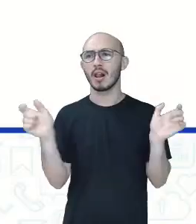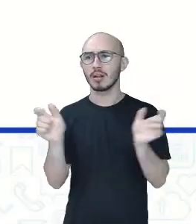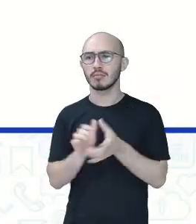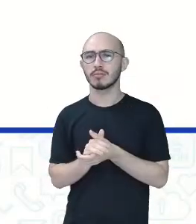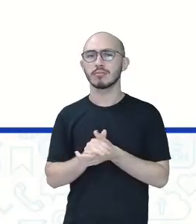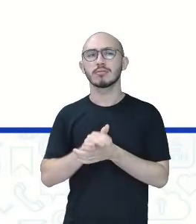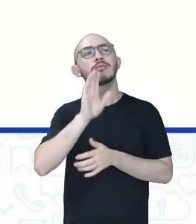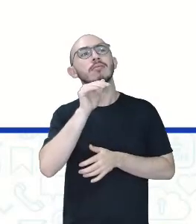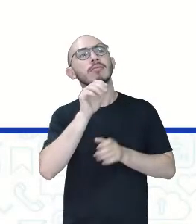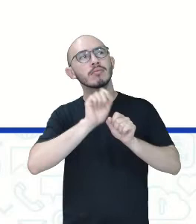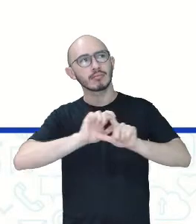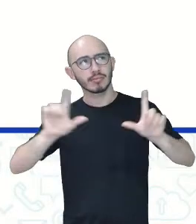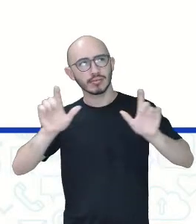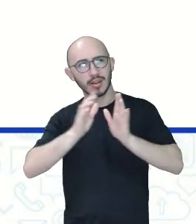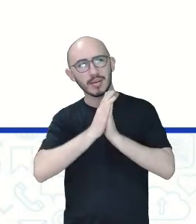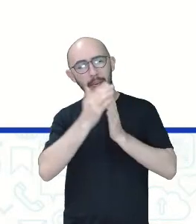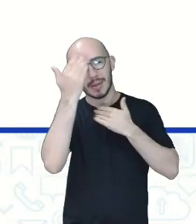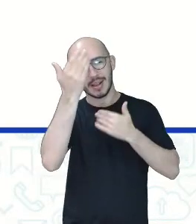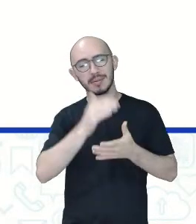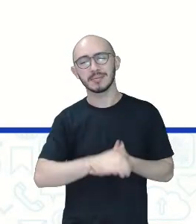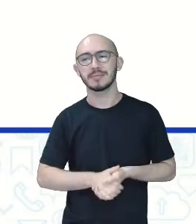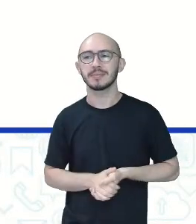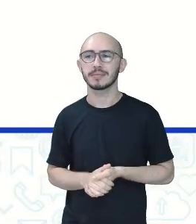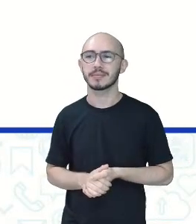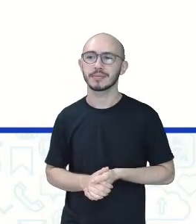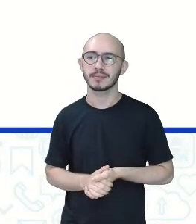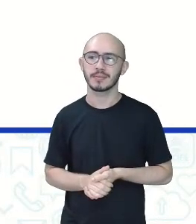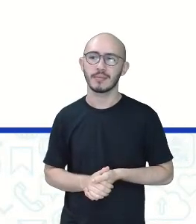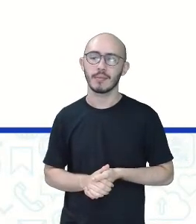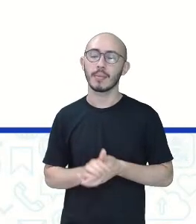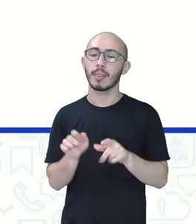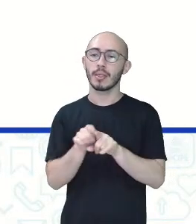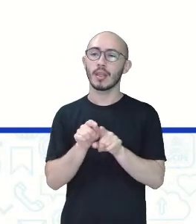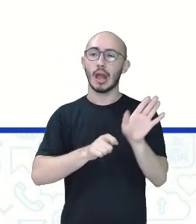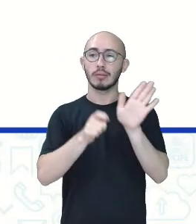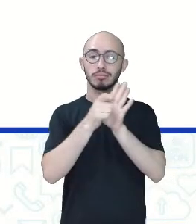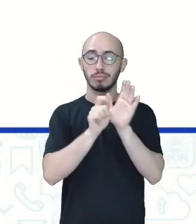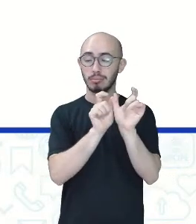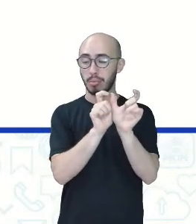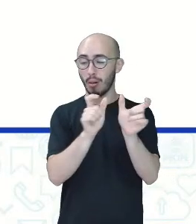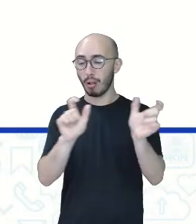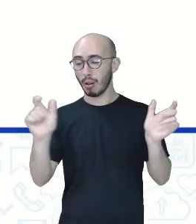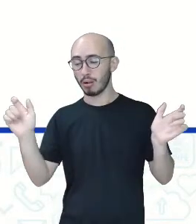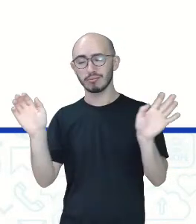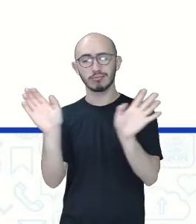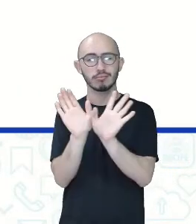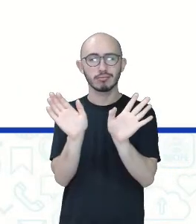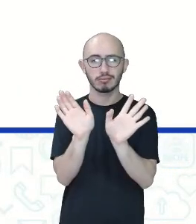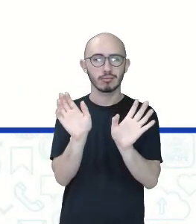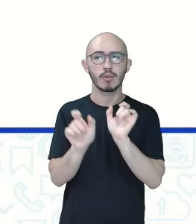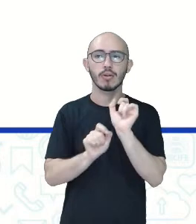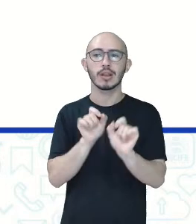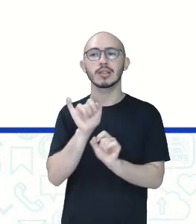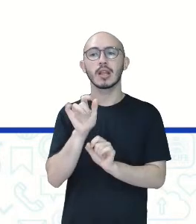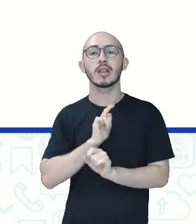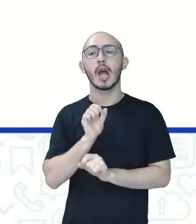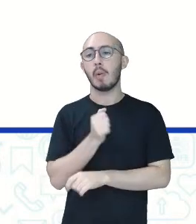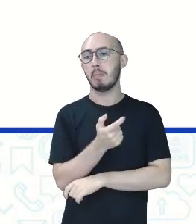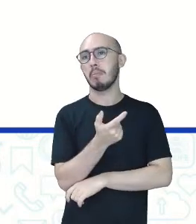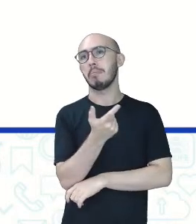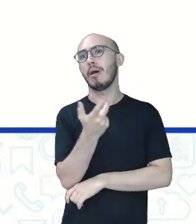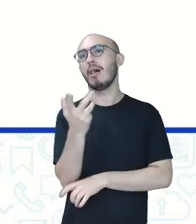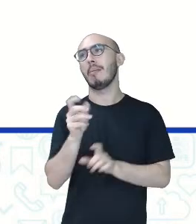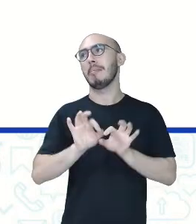Billy? Ai, valeu. Ao invés de a gente precisar escrever a sequência inteira, de repente, se a gente tiver uma quantidade muito grande